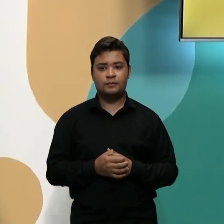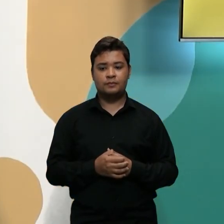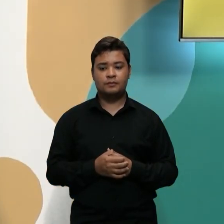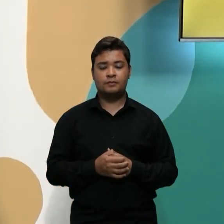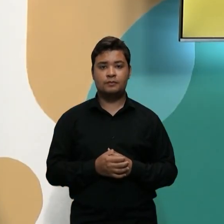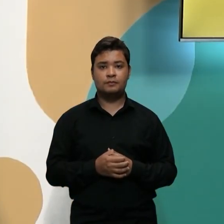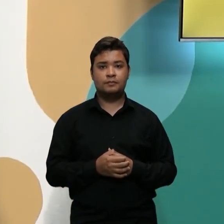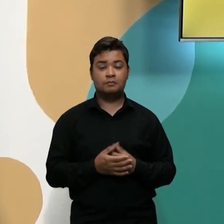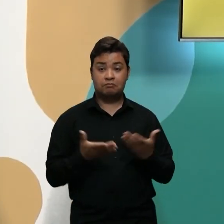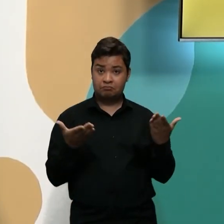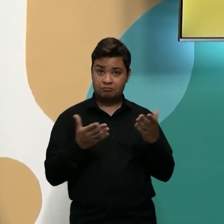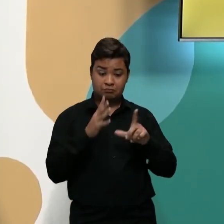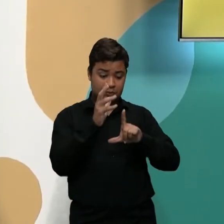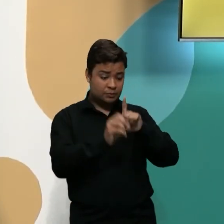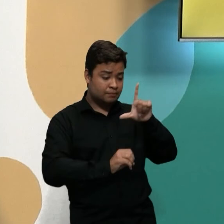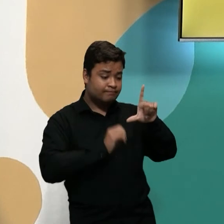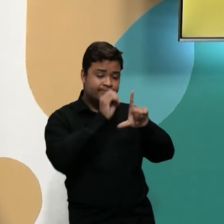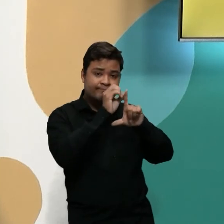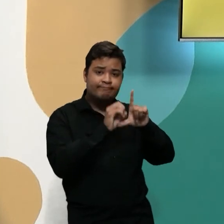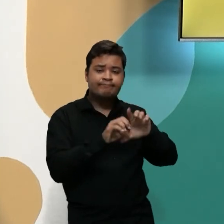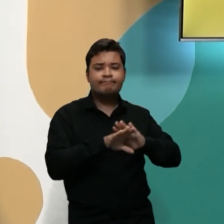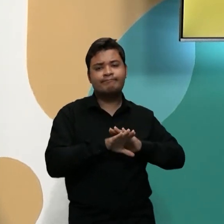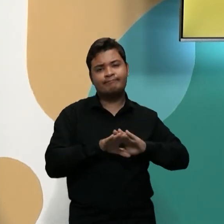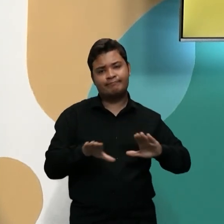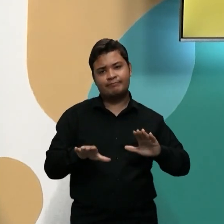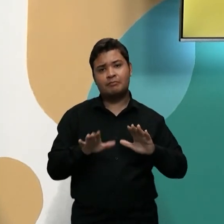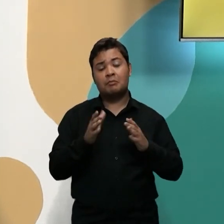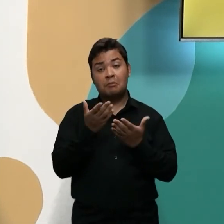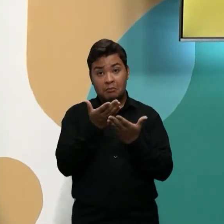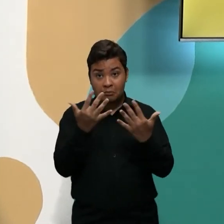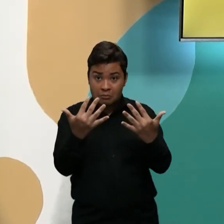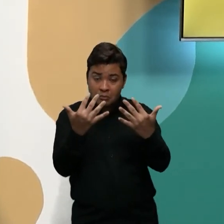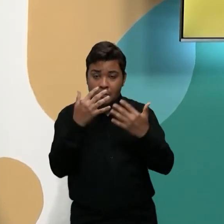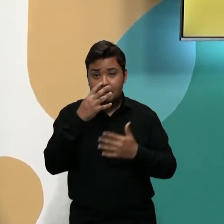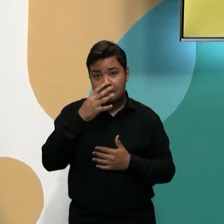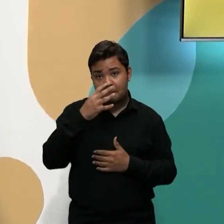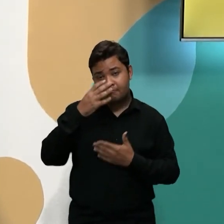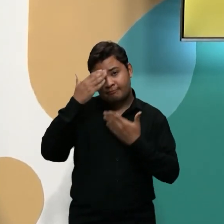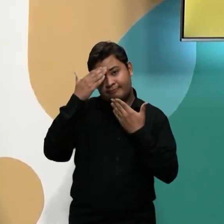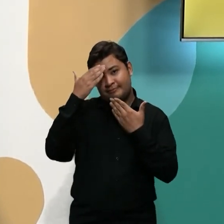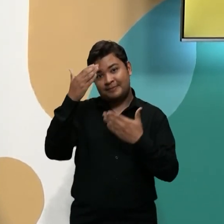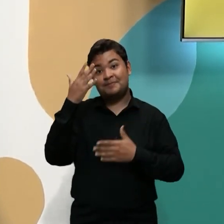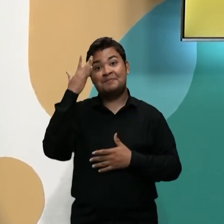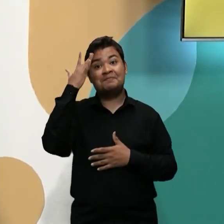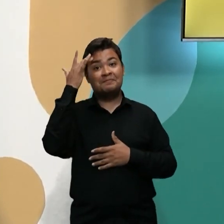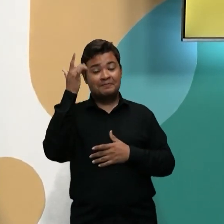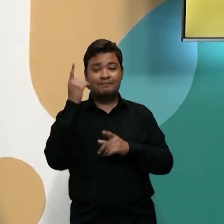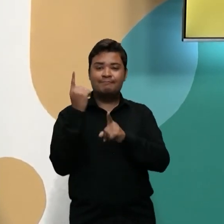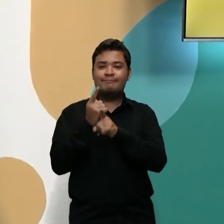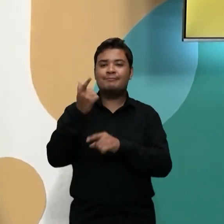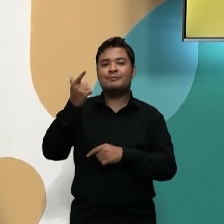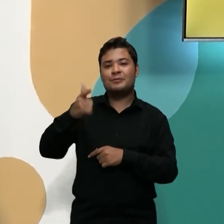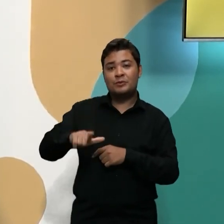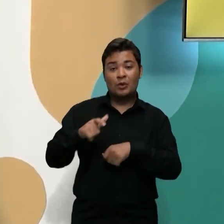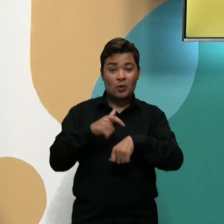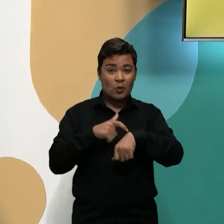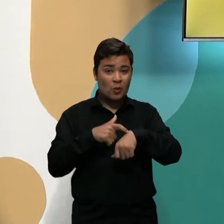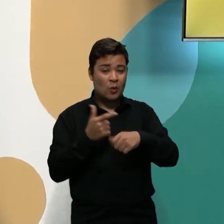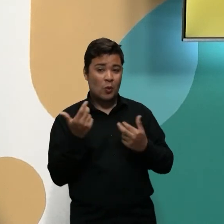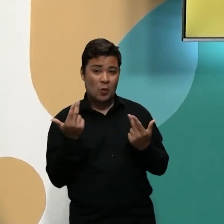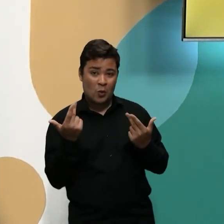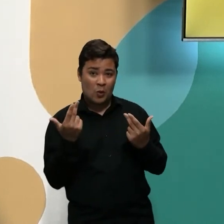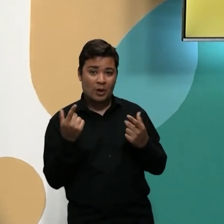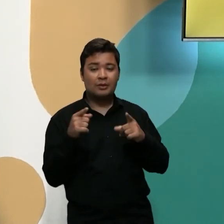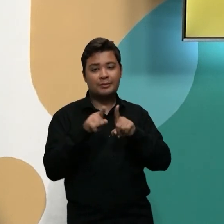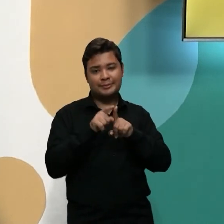O Mundo UFG de hoje fica por aqui, agradeço a sua companhia. Amanhã estamos de volta nesse mesmo horário e